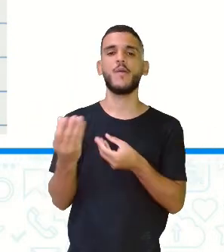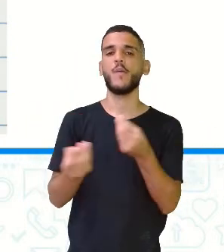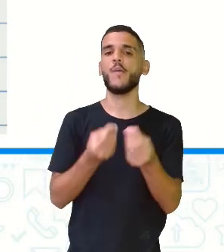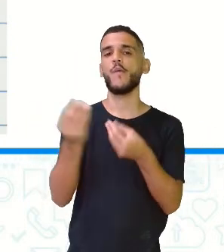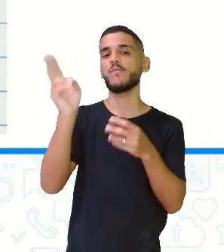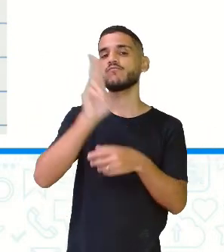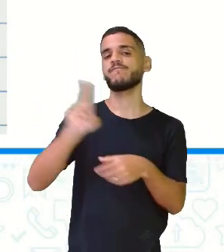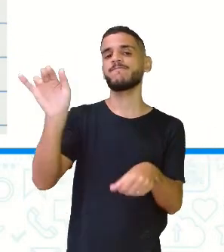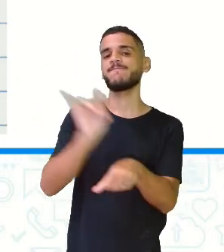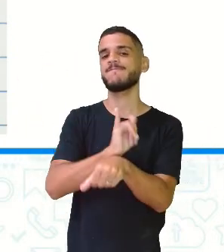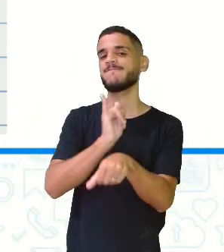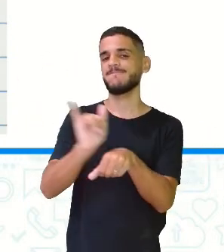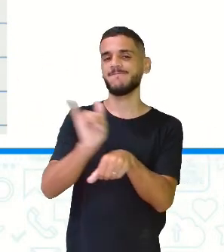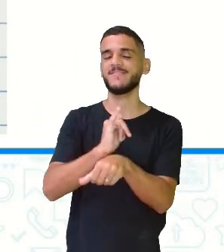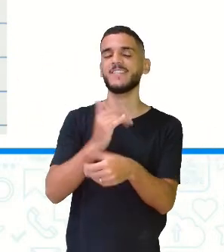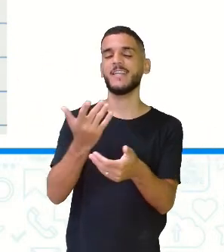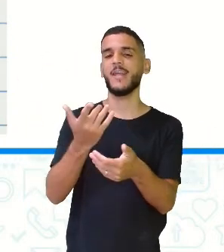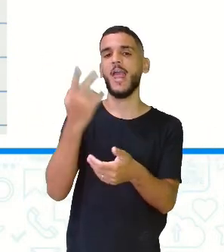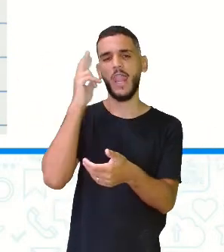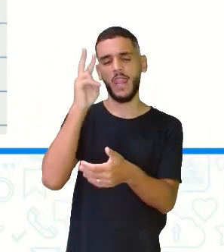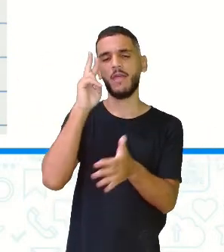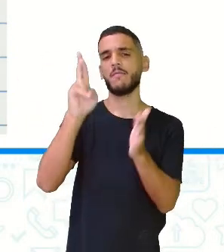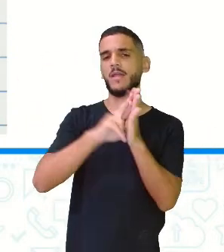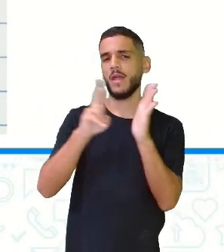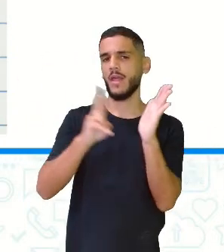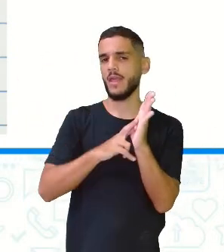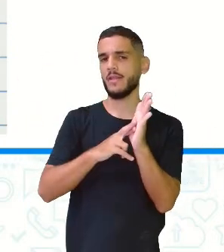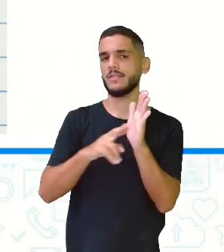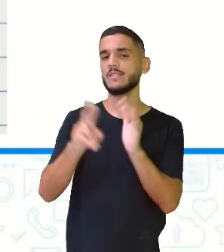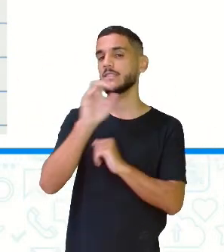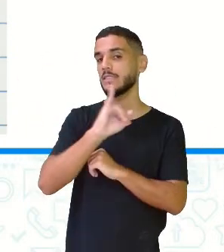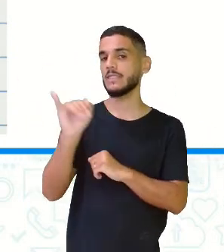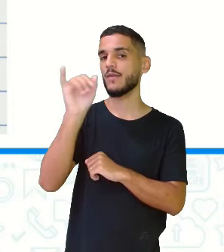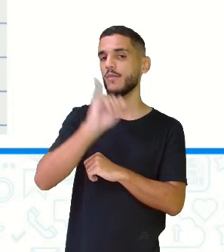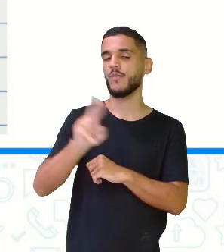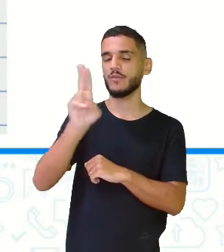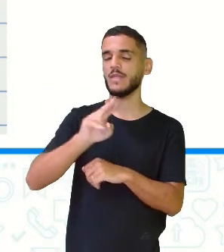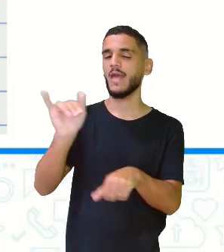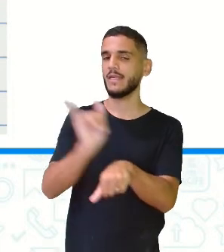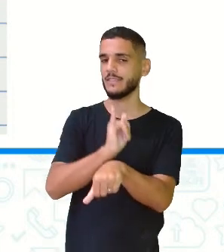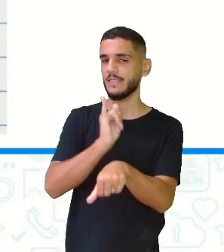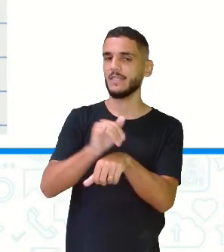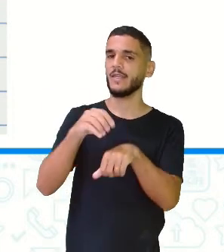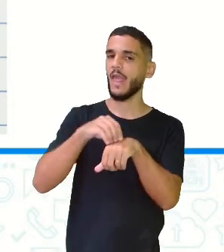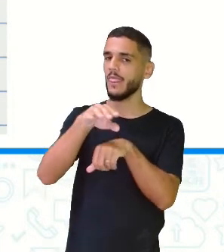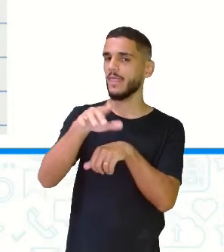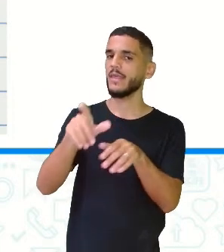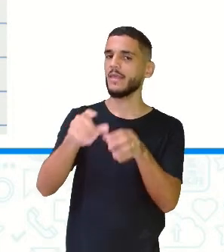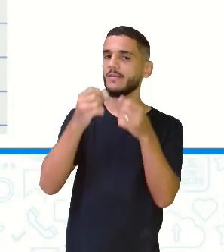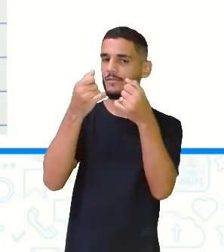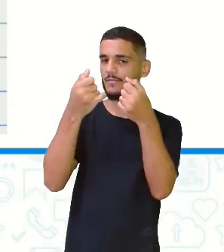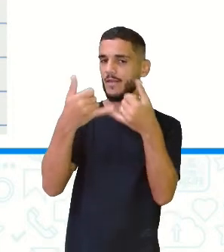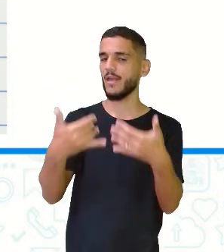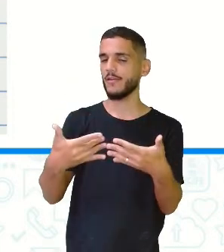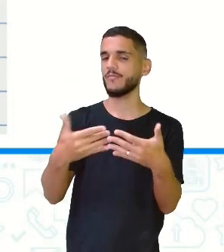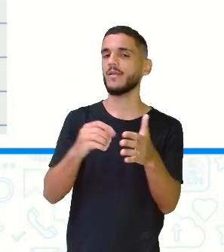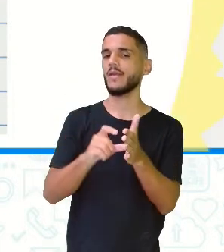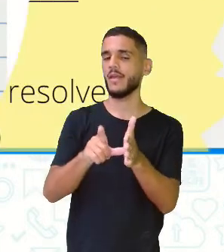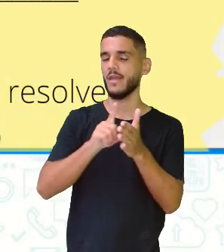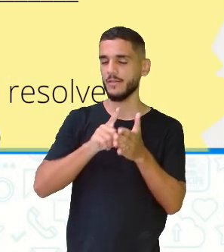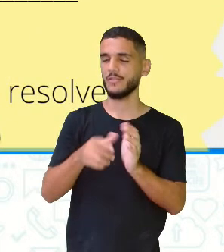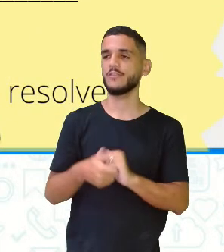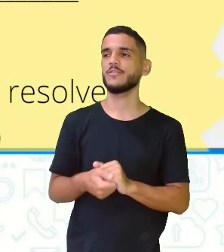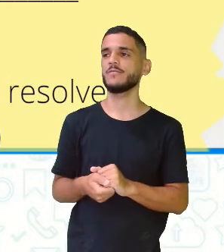improviso, industrial. Lembra da regra? Vocês usando a regra, vocês respondem essa questão